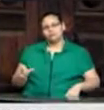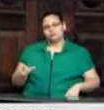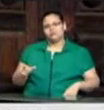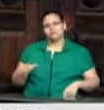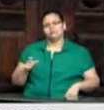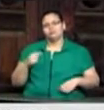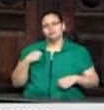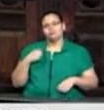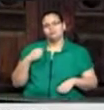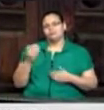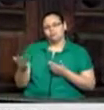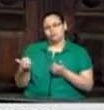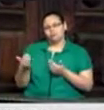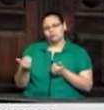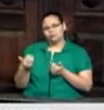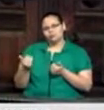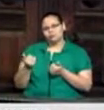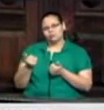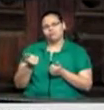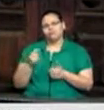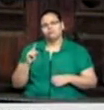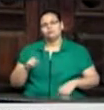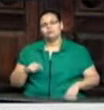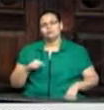rapaz identificado como transgênero.